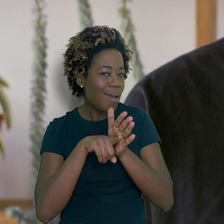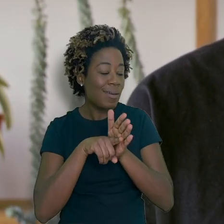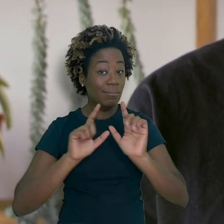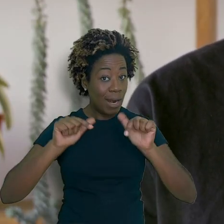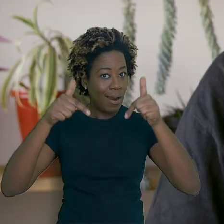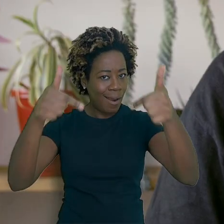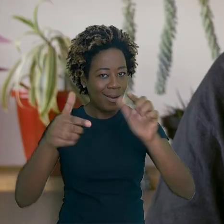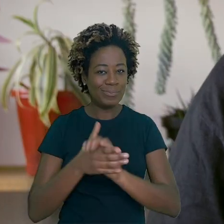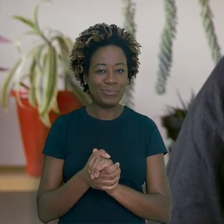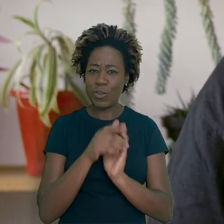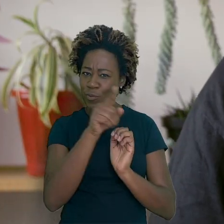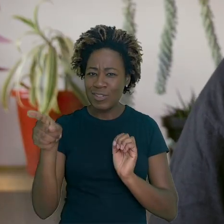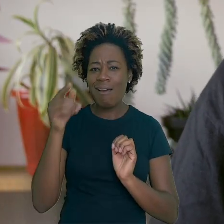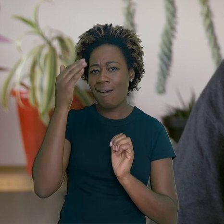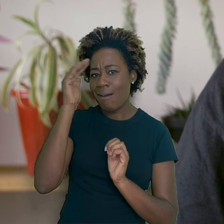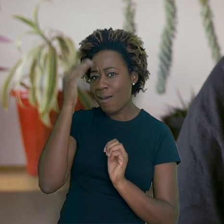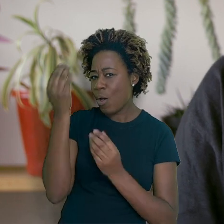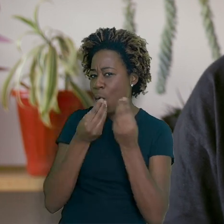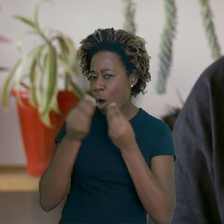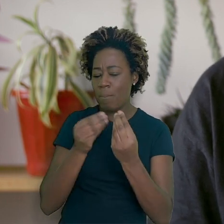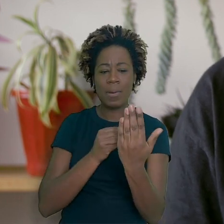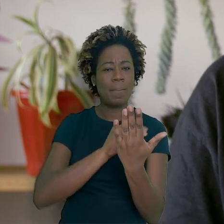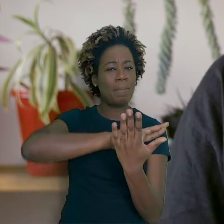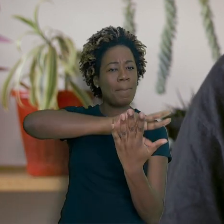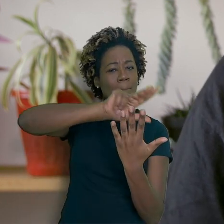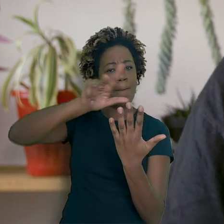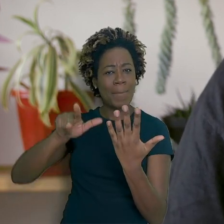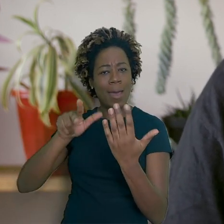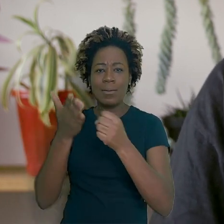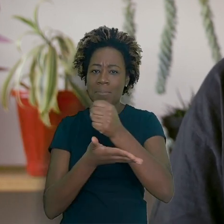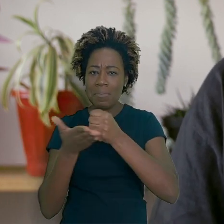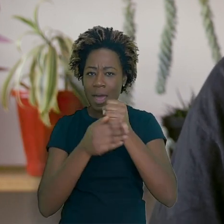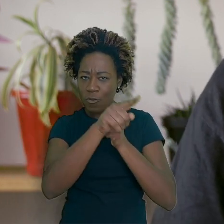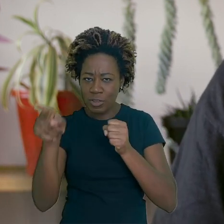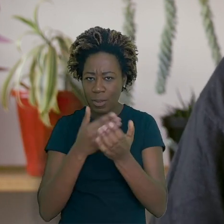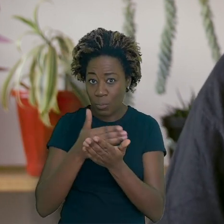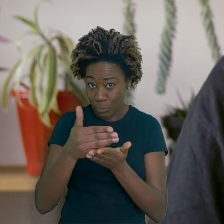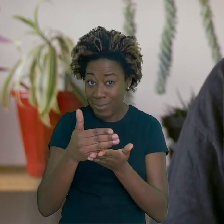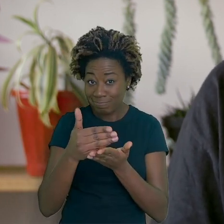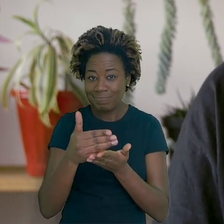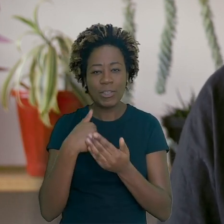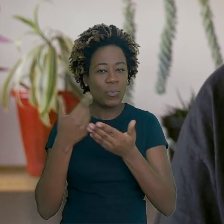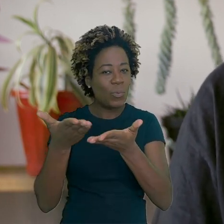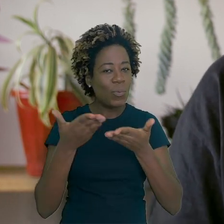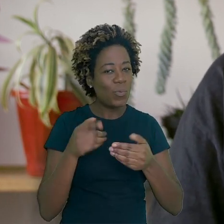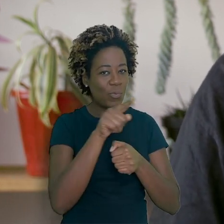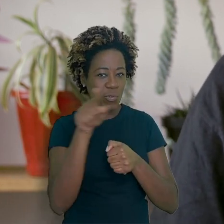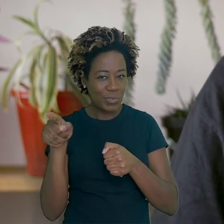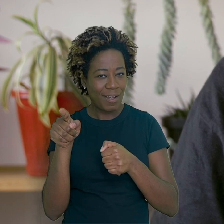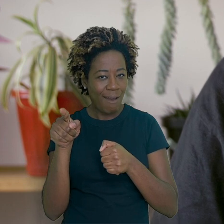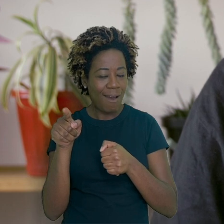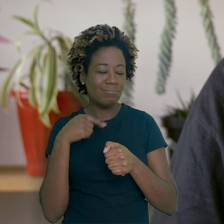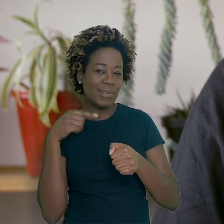e se aventure. Agora que você já entendeu a diversidade de caminhos e o básico que você precisa para começar, eu vou convidar você a